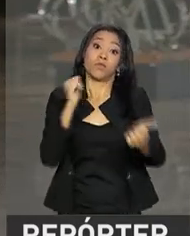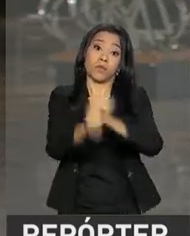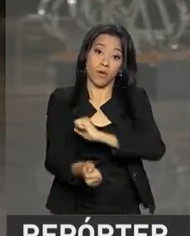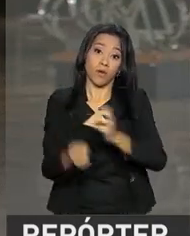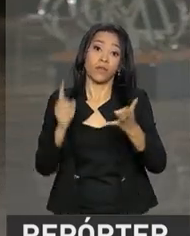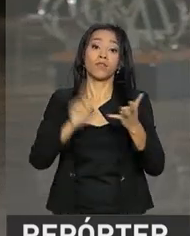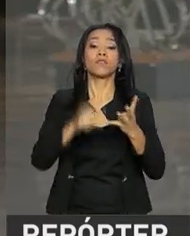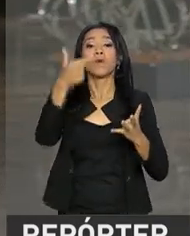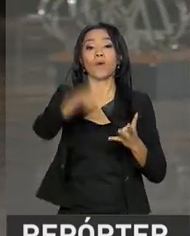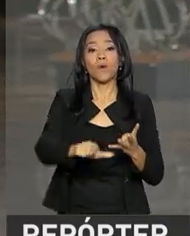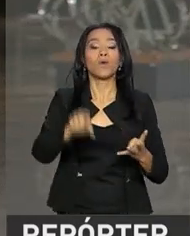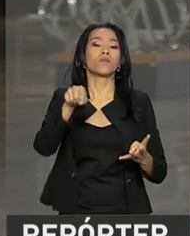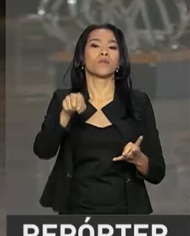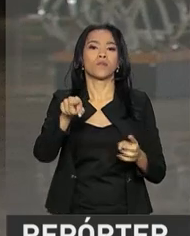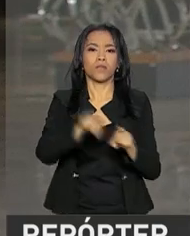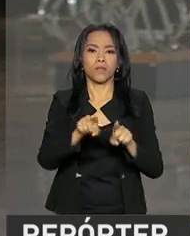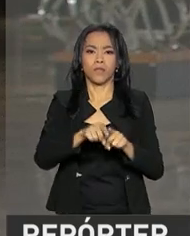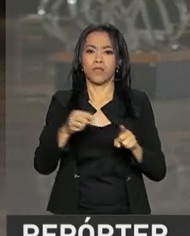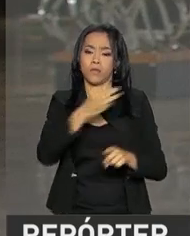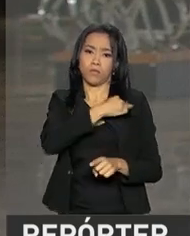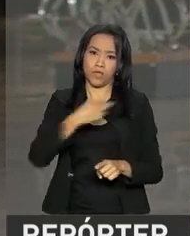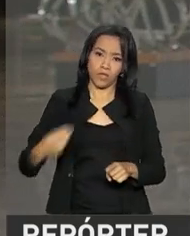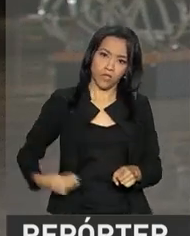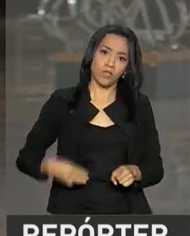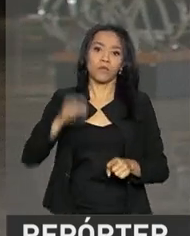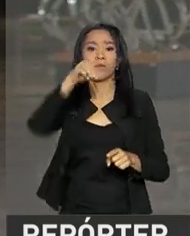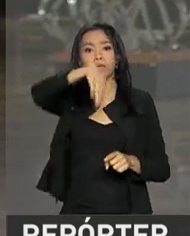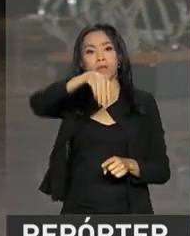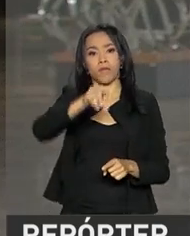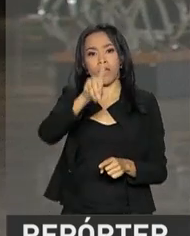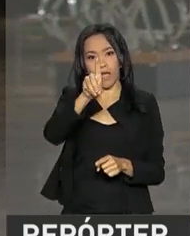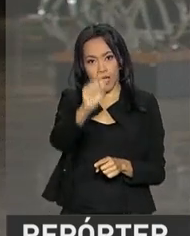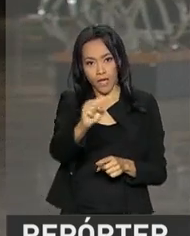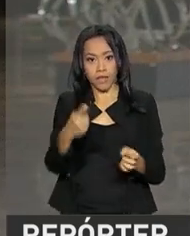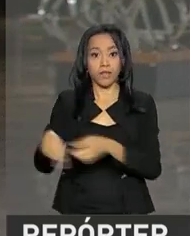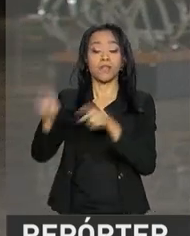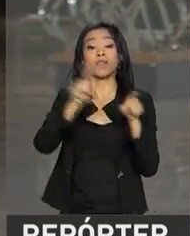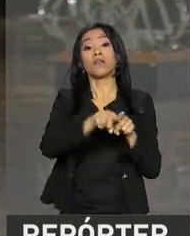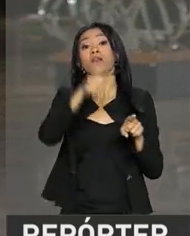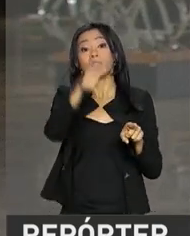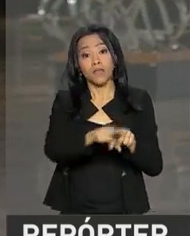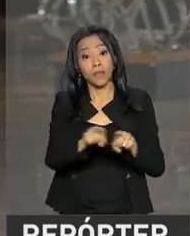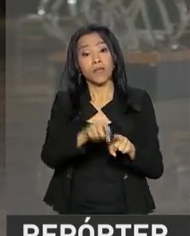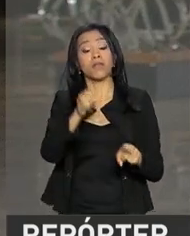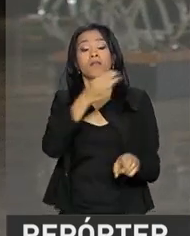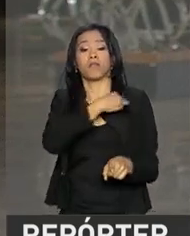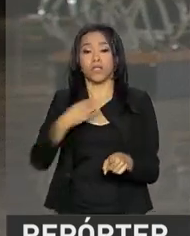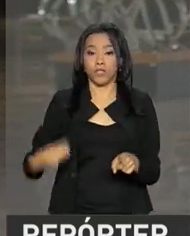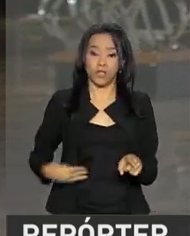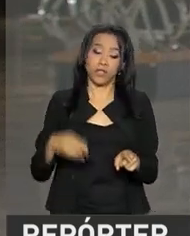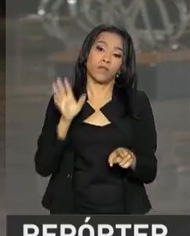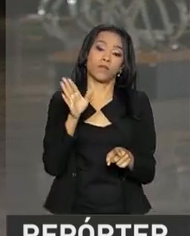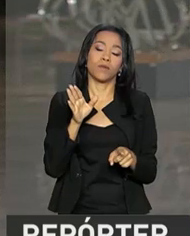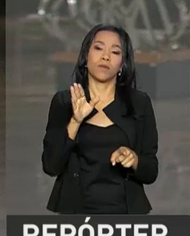Esportes; Osmar Terra, do Desenvolvimento Social; Sarney Filho, do Meio Ambiente;